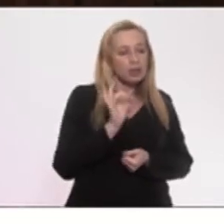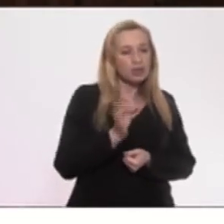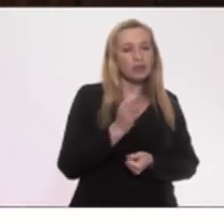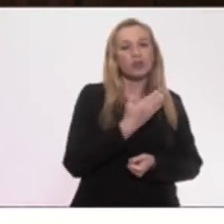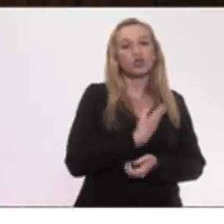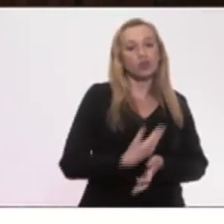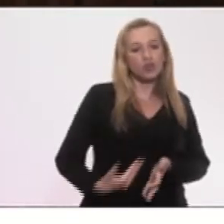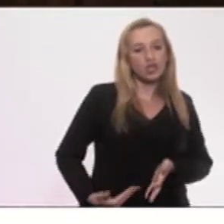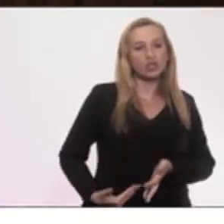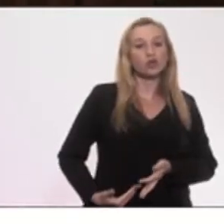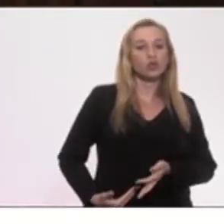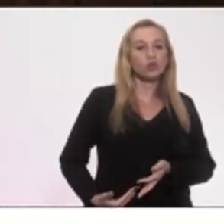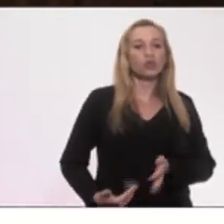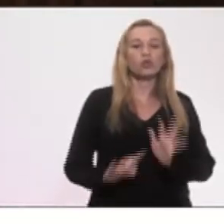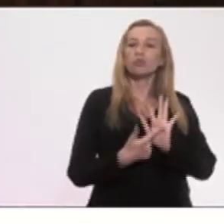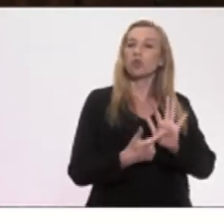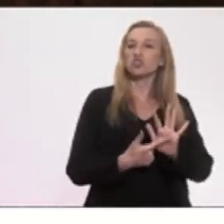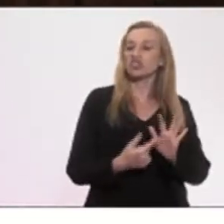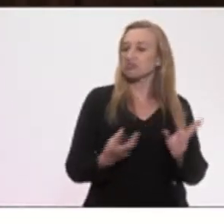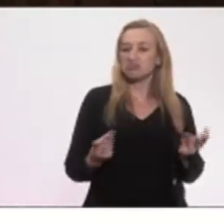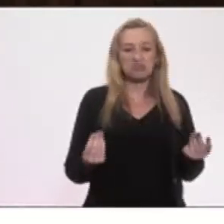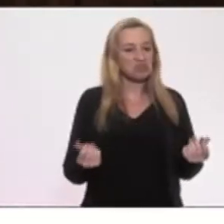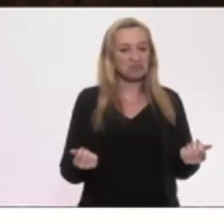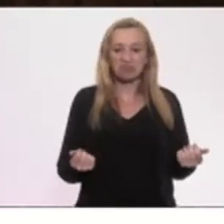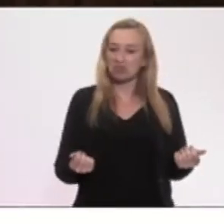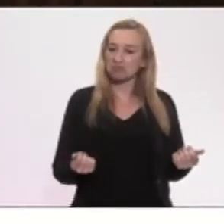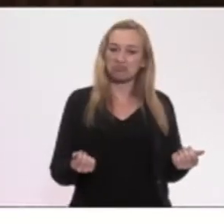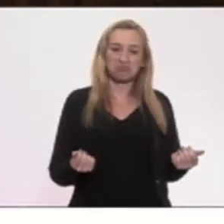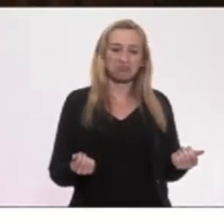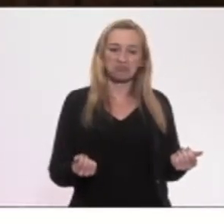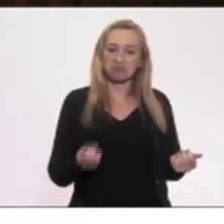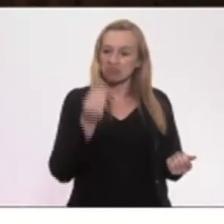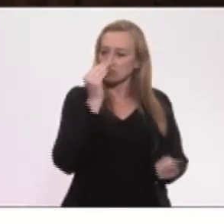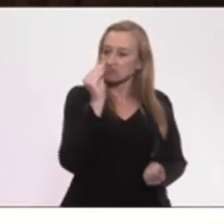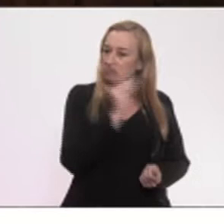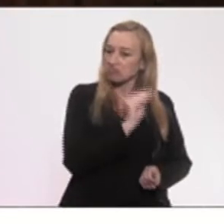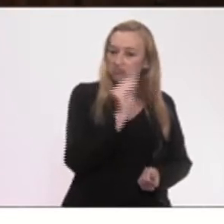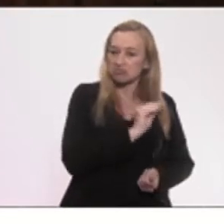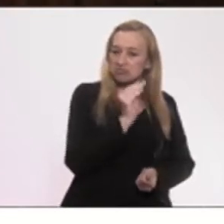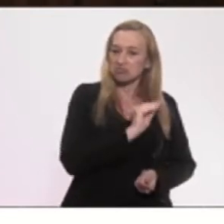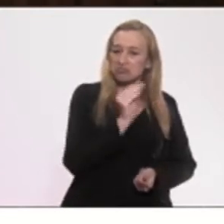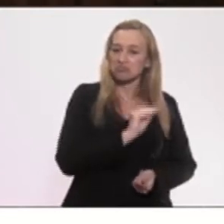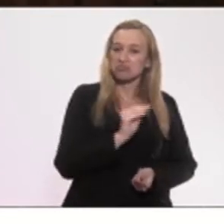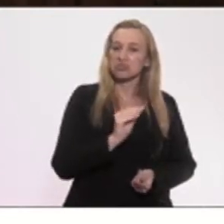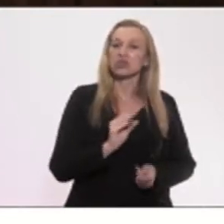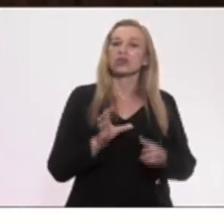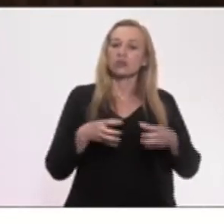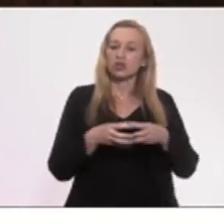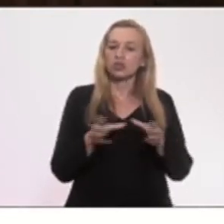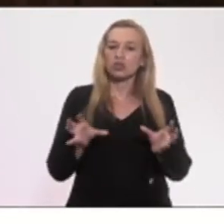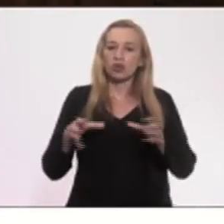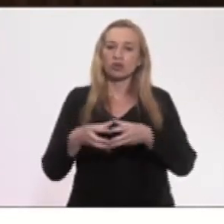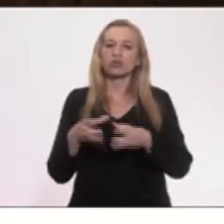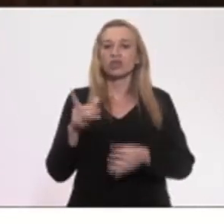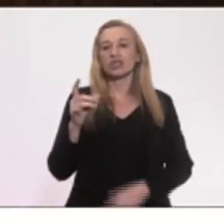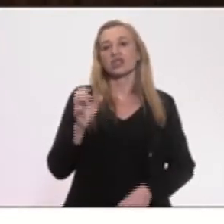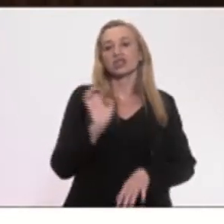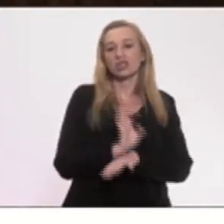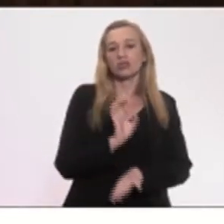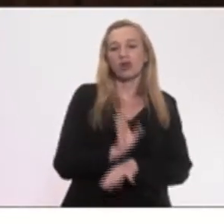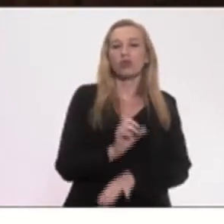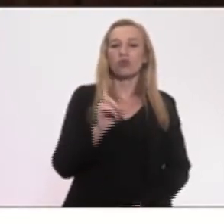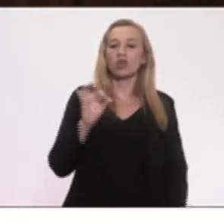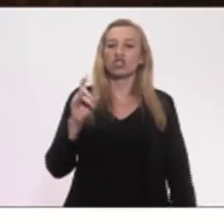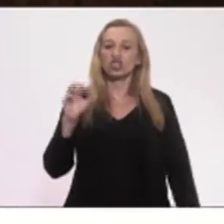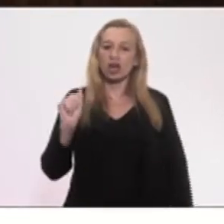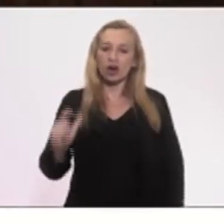demonstra muita insensibilidade e desapreço e desrespeito para com os órgãos colegiados estaduais que